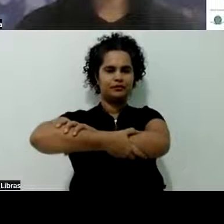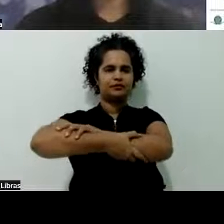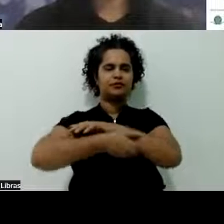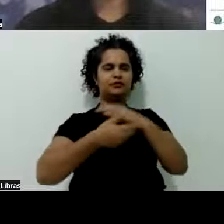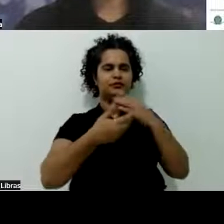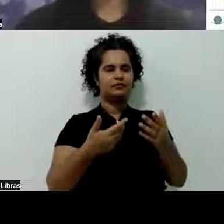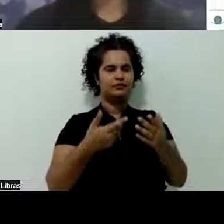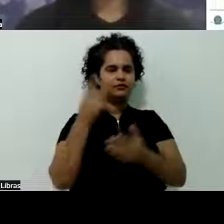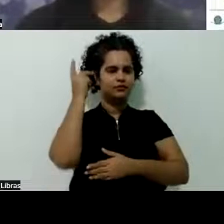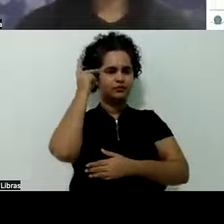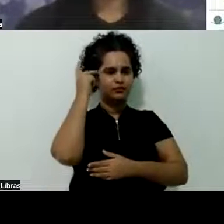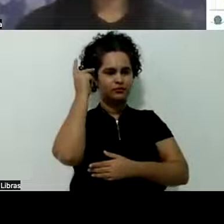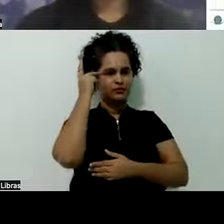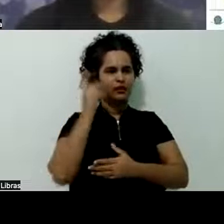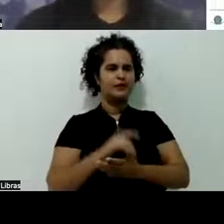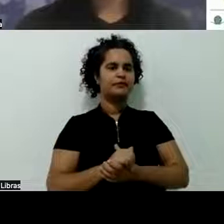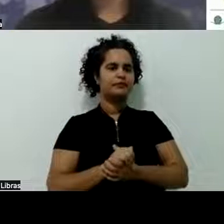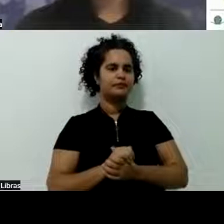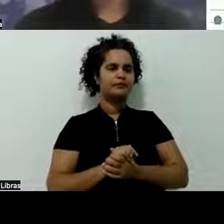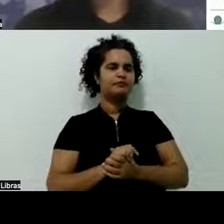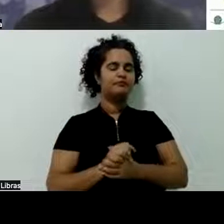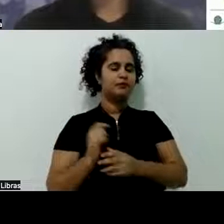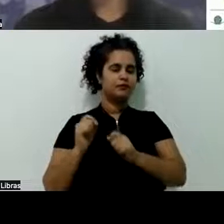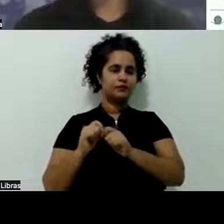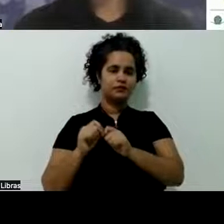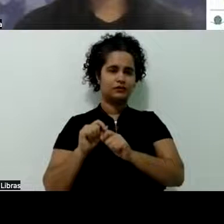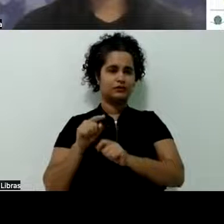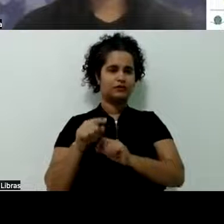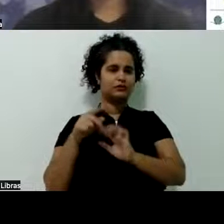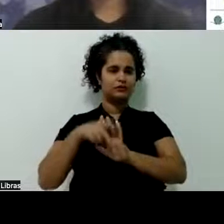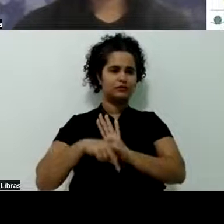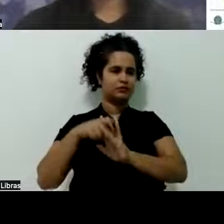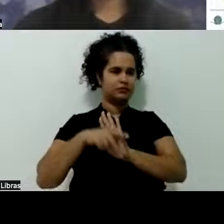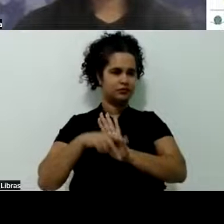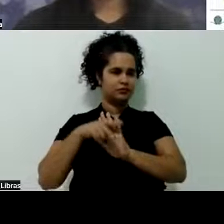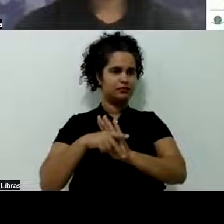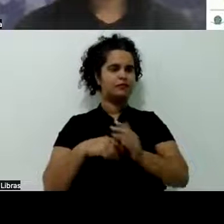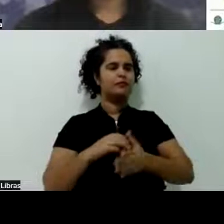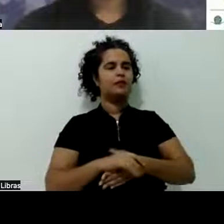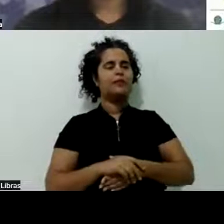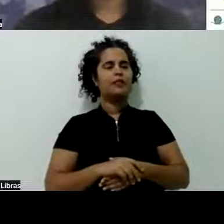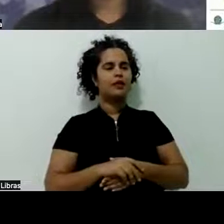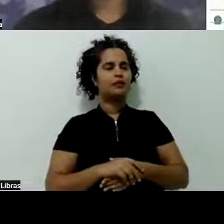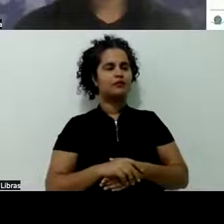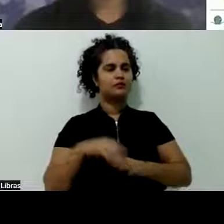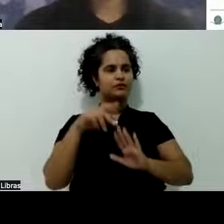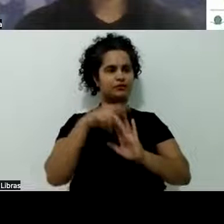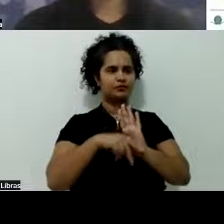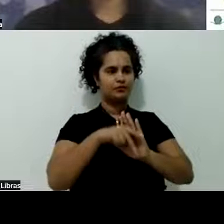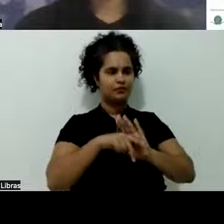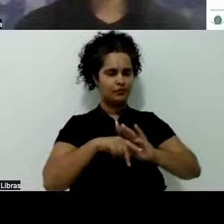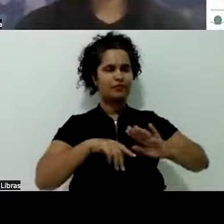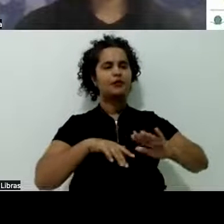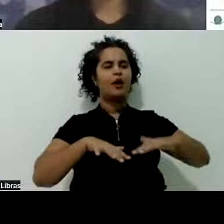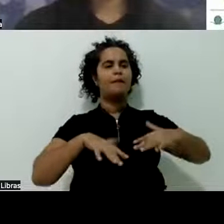São Paulo para o desenvolvimento do projeto Acesso a Centro Santos, um projeto de mobilidade